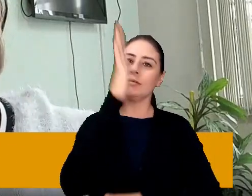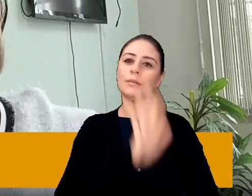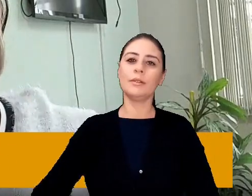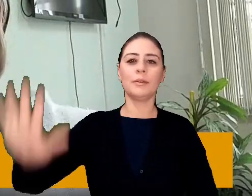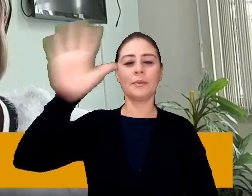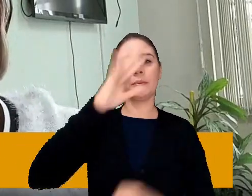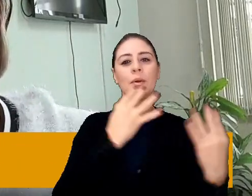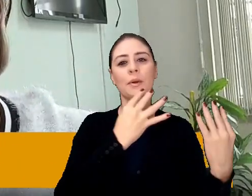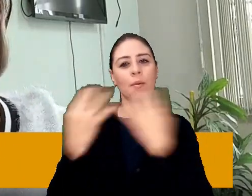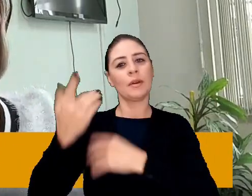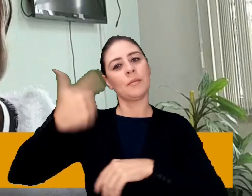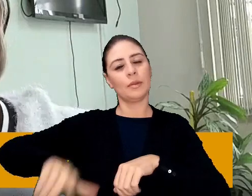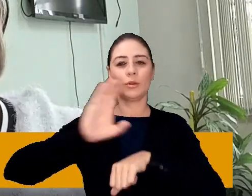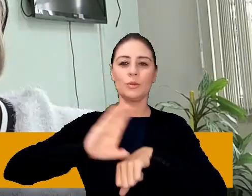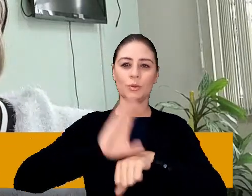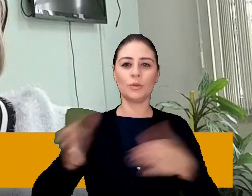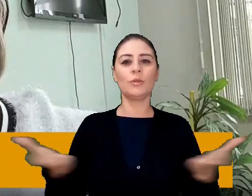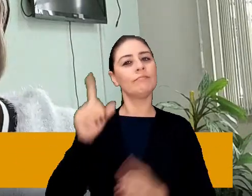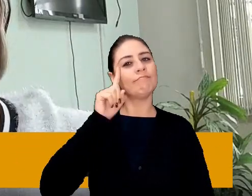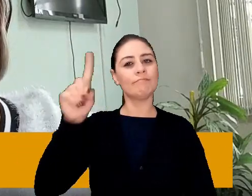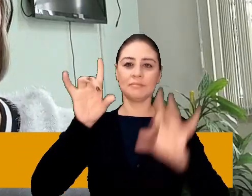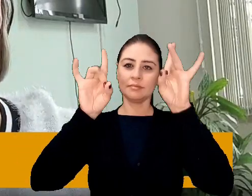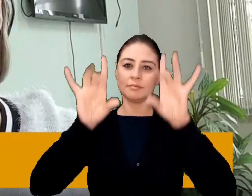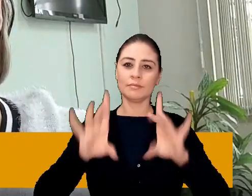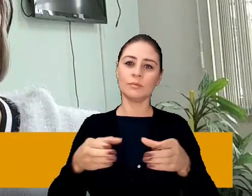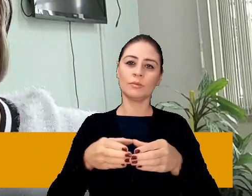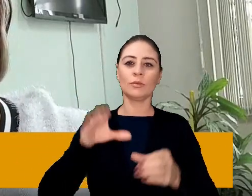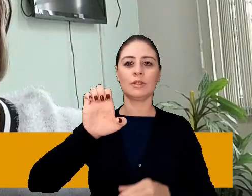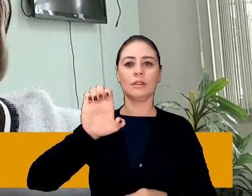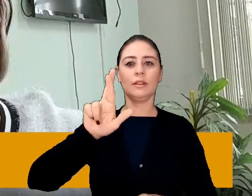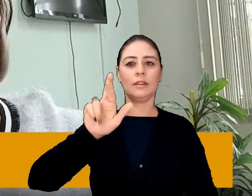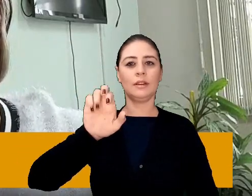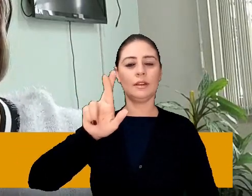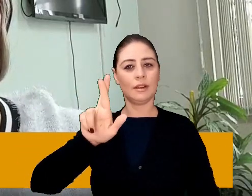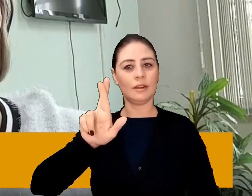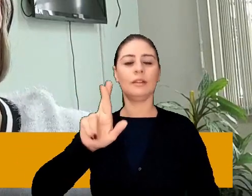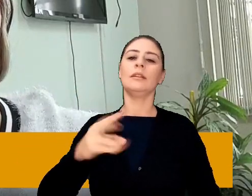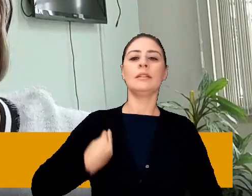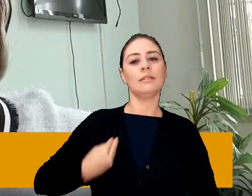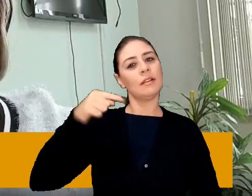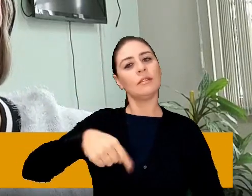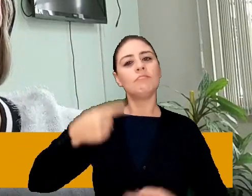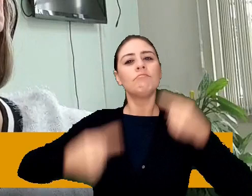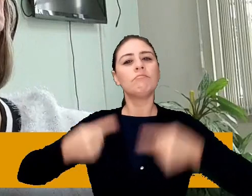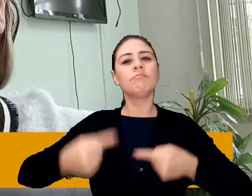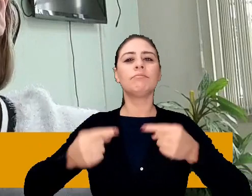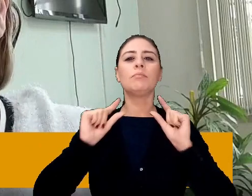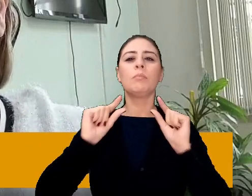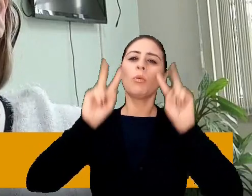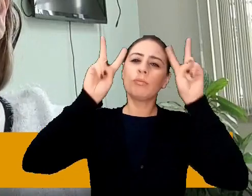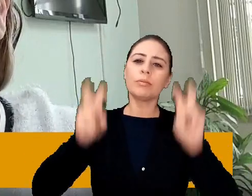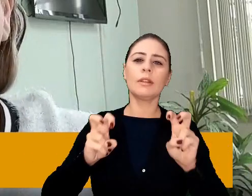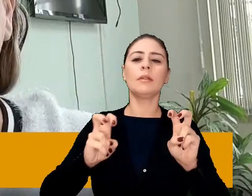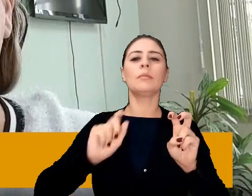acompanham em mais uma formação. Hoje, de maneira muito especial, a equipe do ERER, do Ensino Fundamental, está aqui para